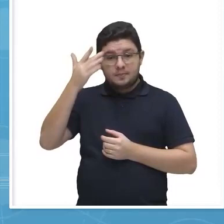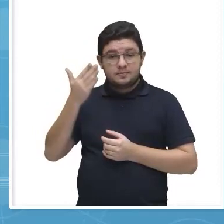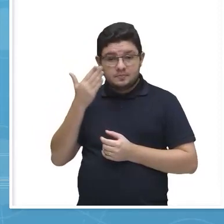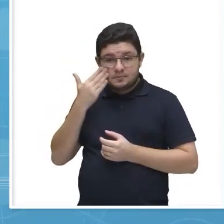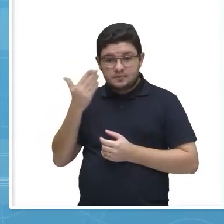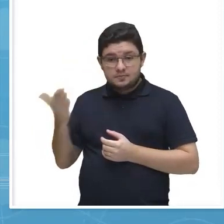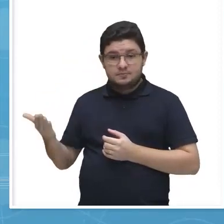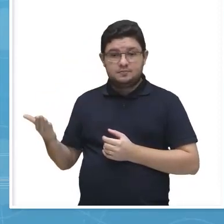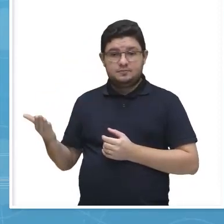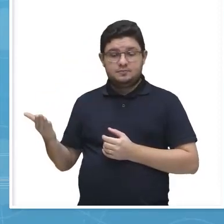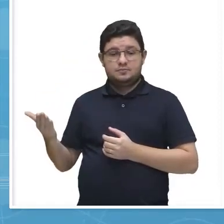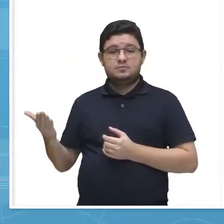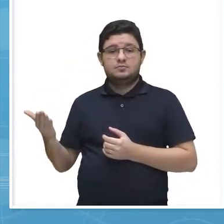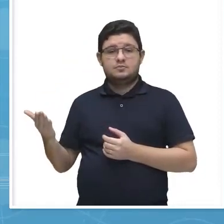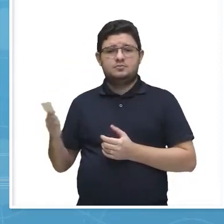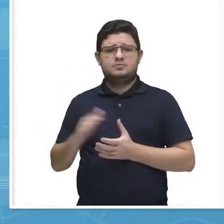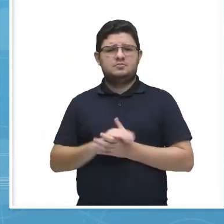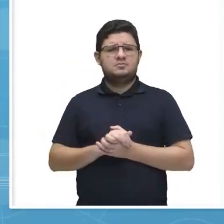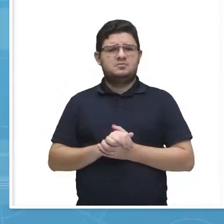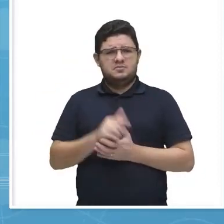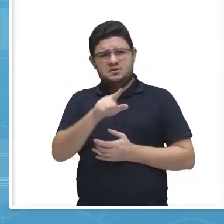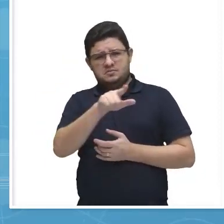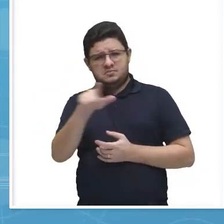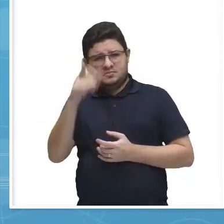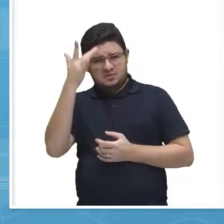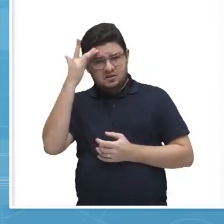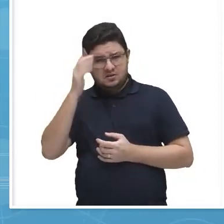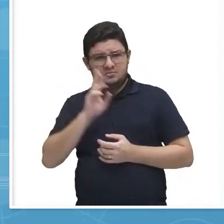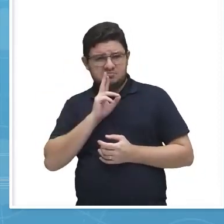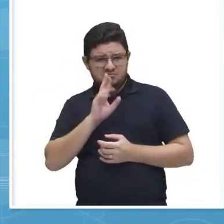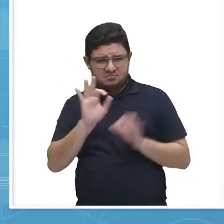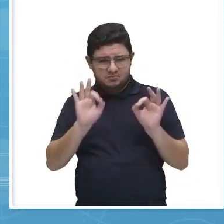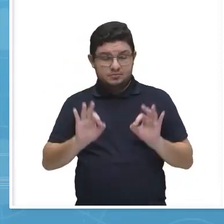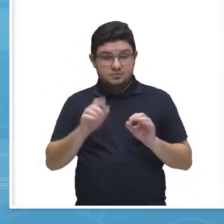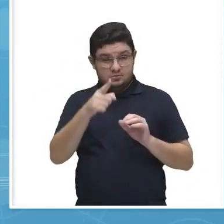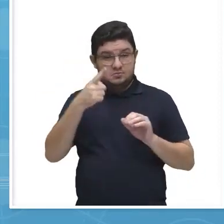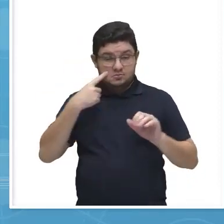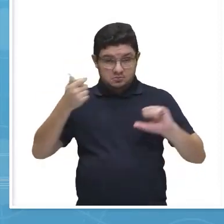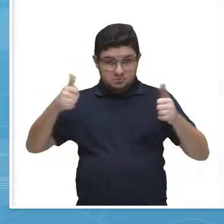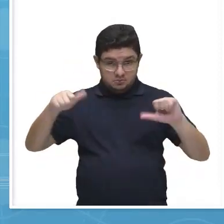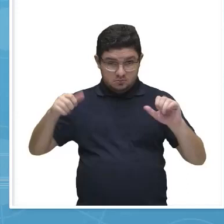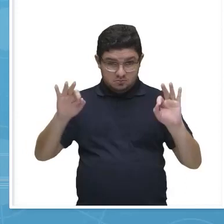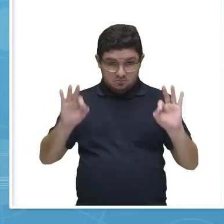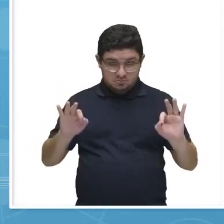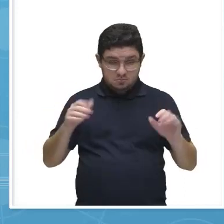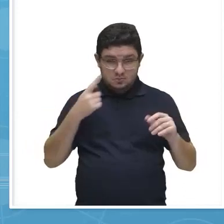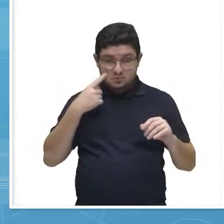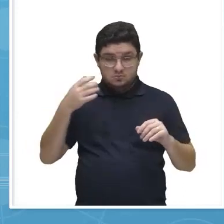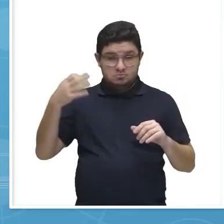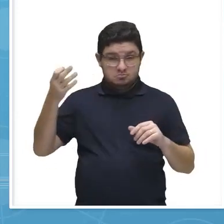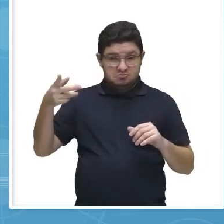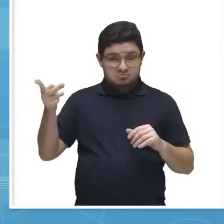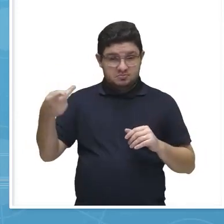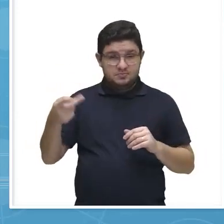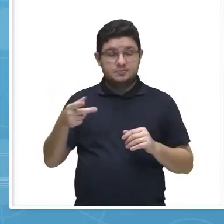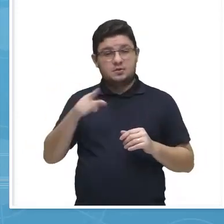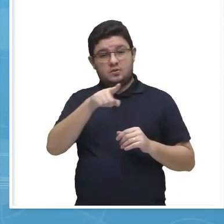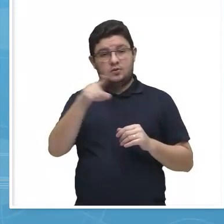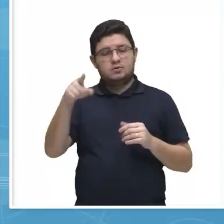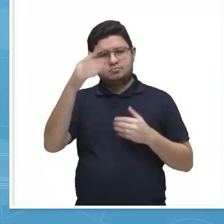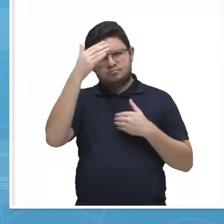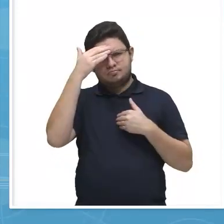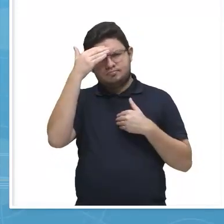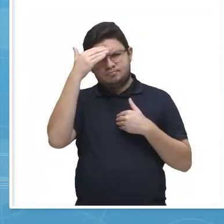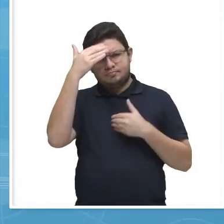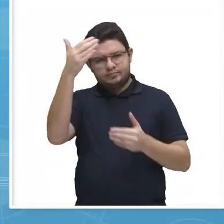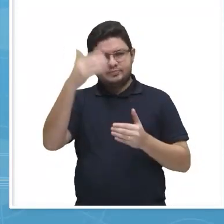D. Será que acertaram? Amores, vocês analisaram direito? Vamos corrigir então? Os demais, obrigado pela participação.